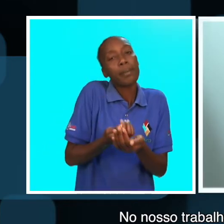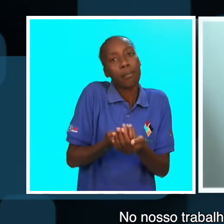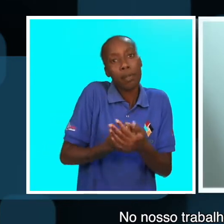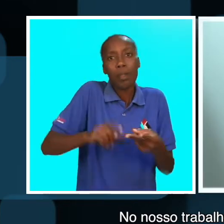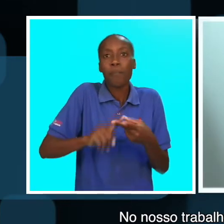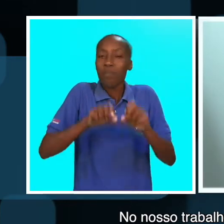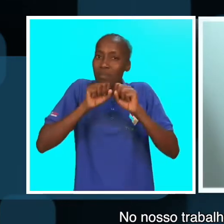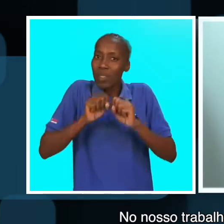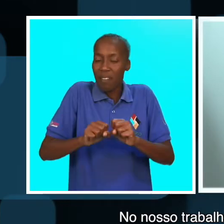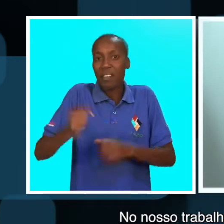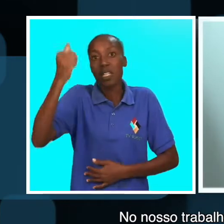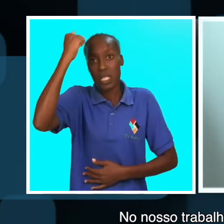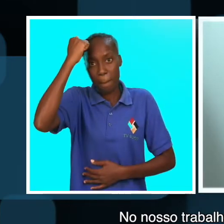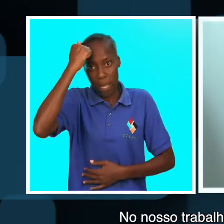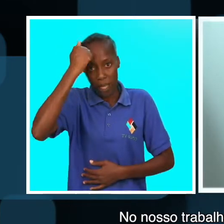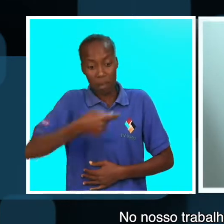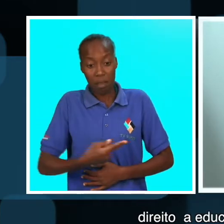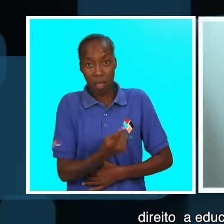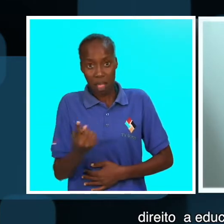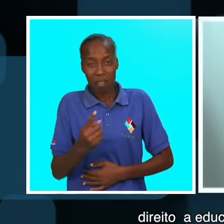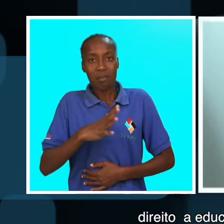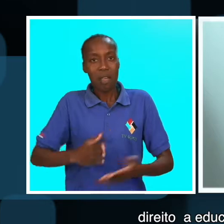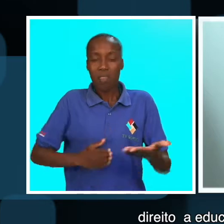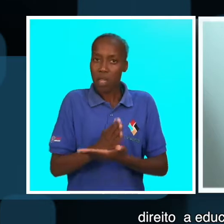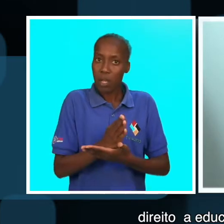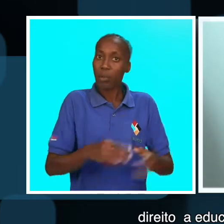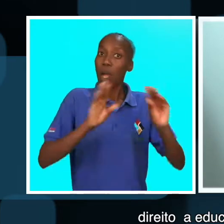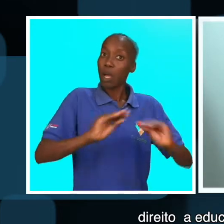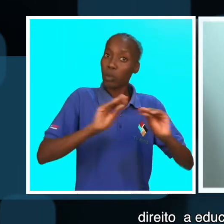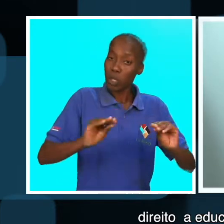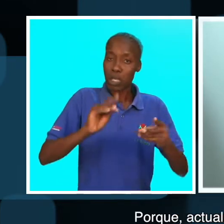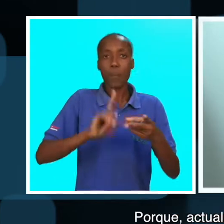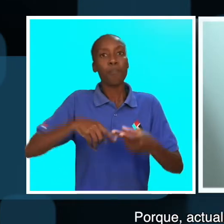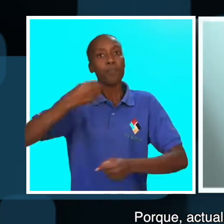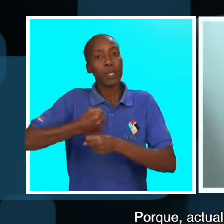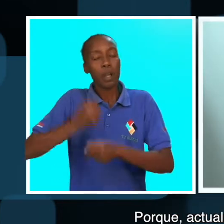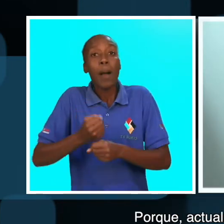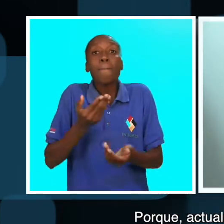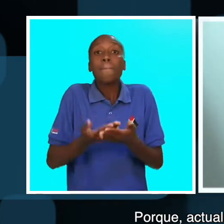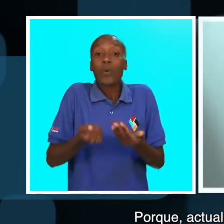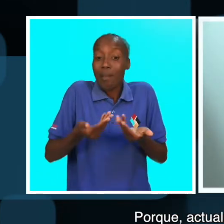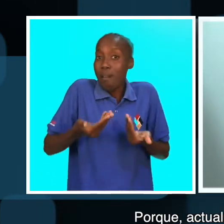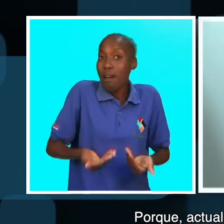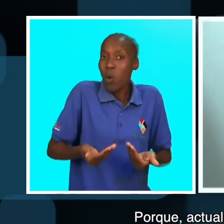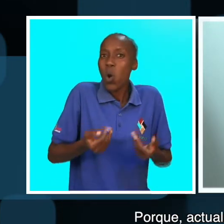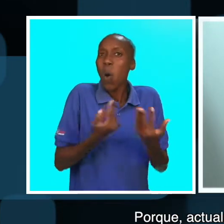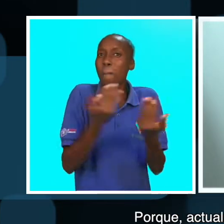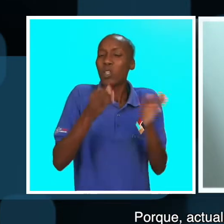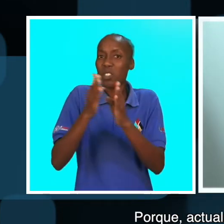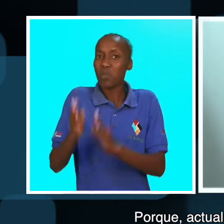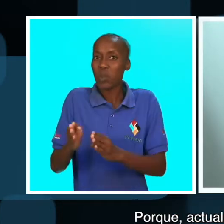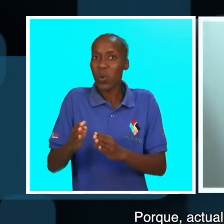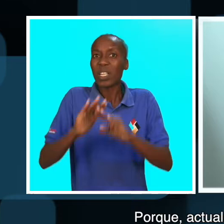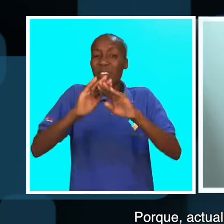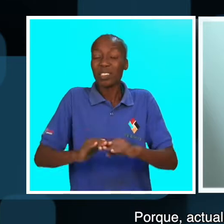sejam reconhecidos Esses direitos Direito à educação Direito ao emprego Porque atualmente Muitos jovens de saúde